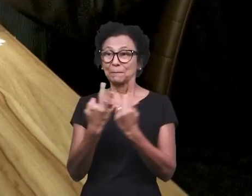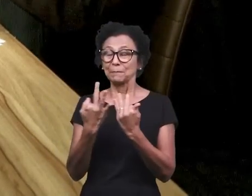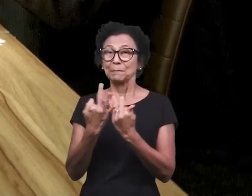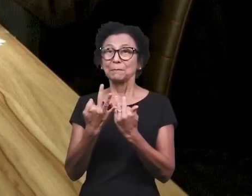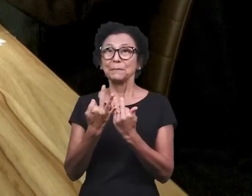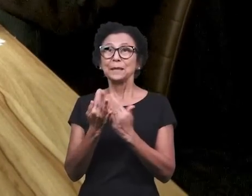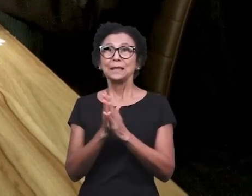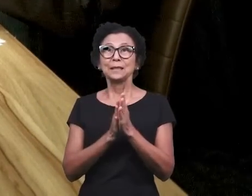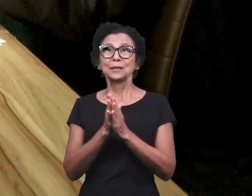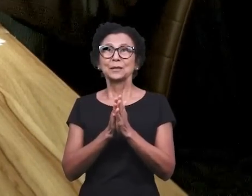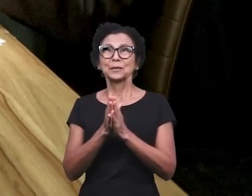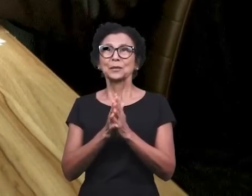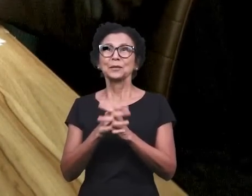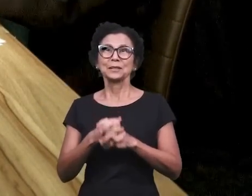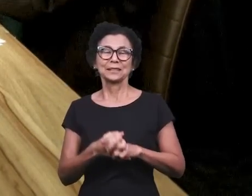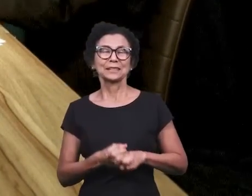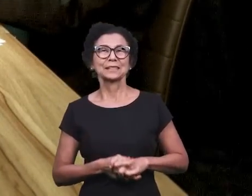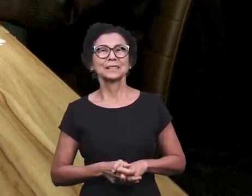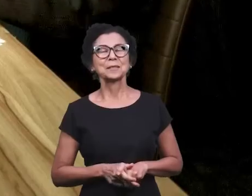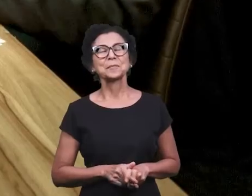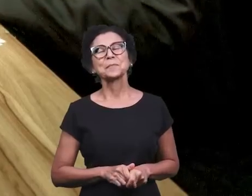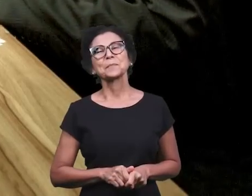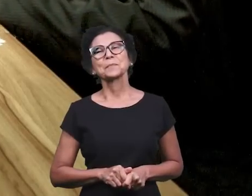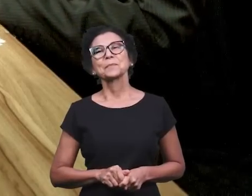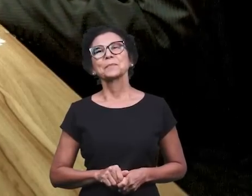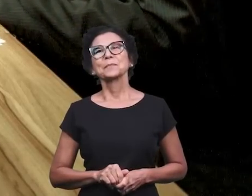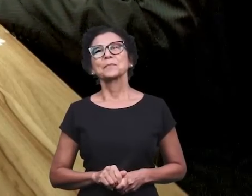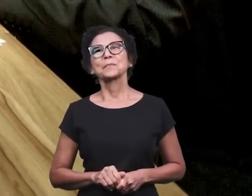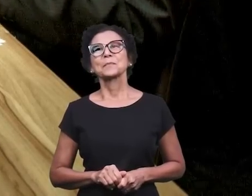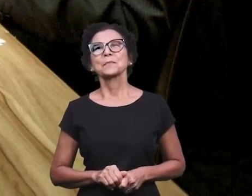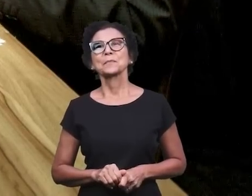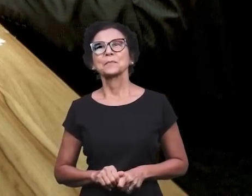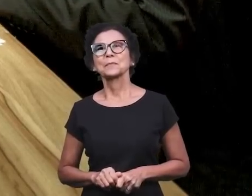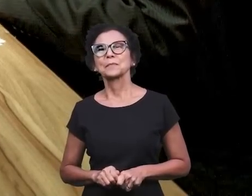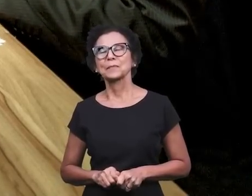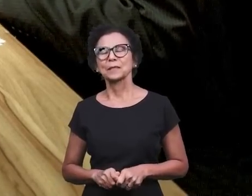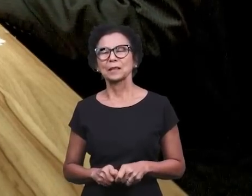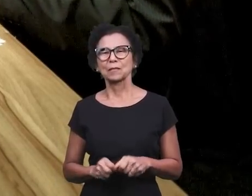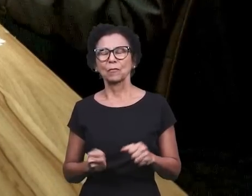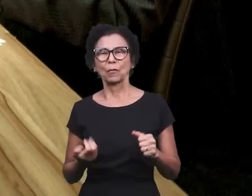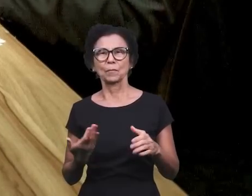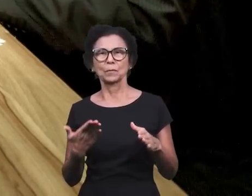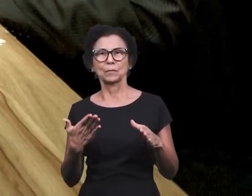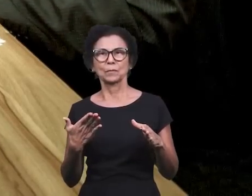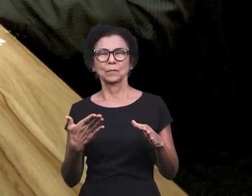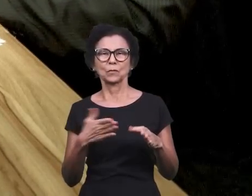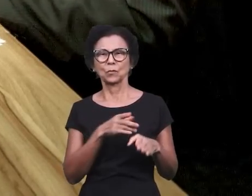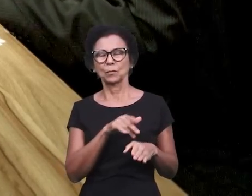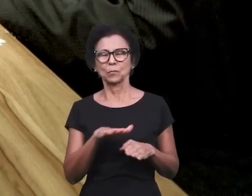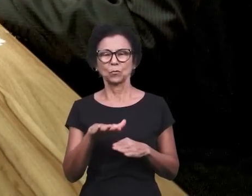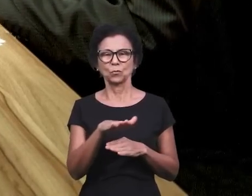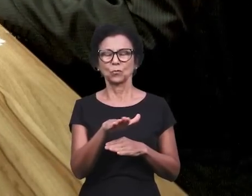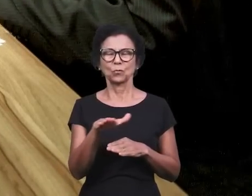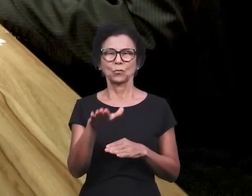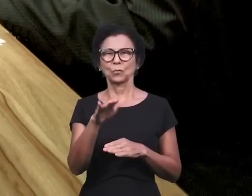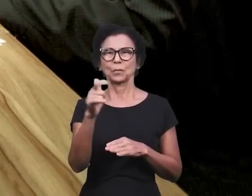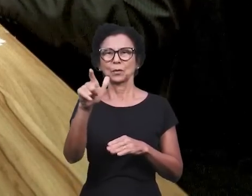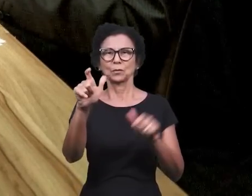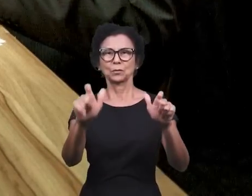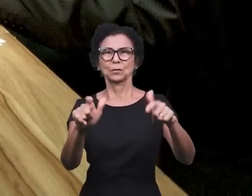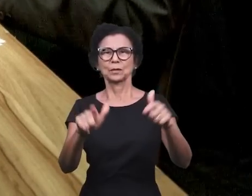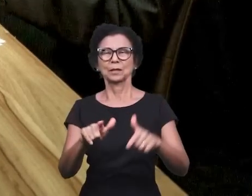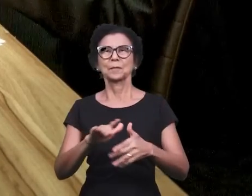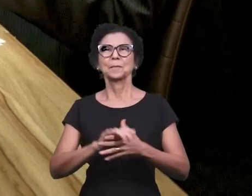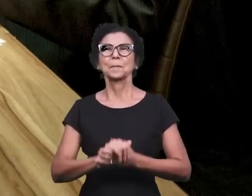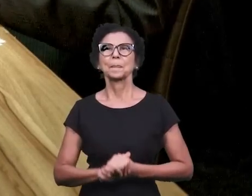E nós nos deslocamos. As distâncias em Brasília são razoáveis, né? Uhum. Então nós deslocamos, saímos de Sobradinho, fomos lá para a ESAF.